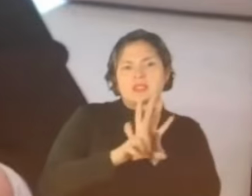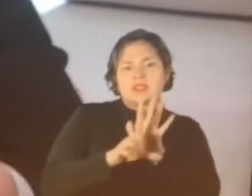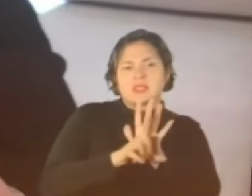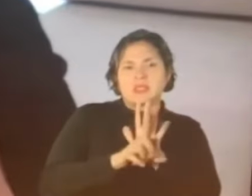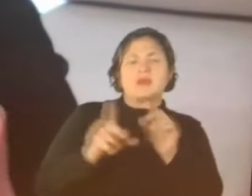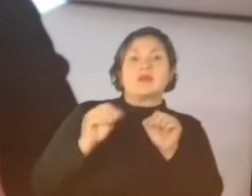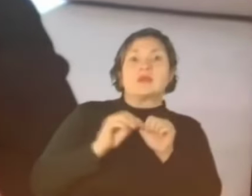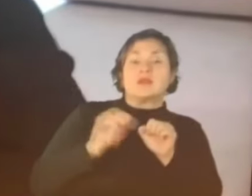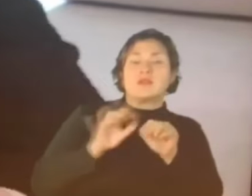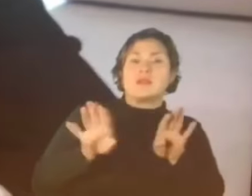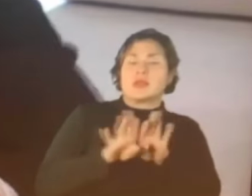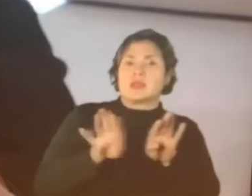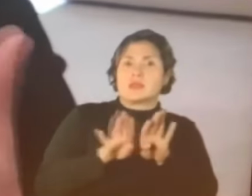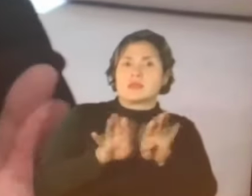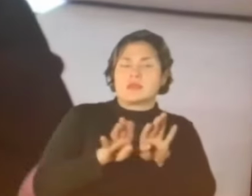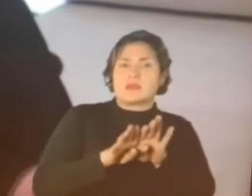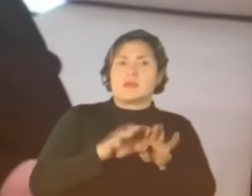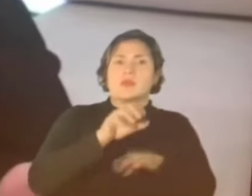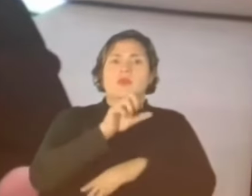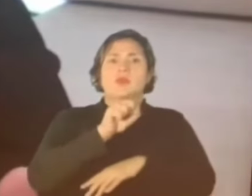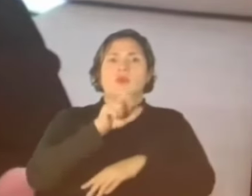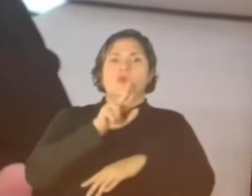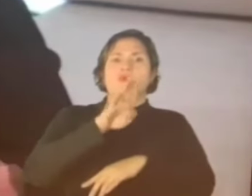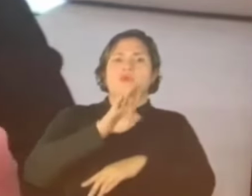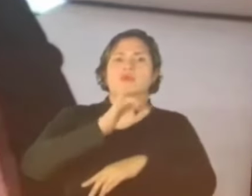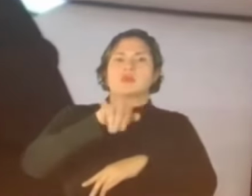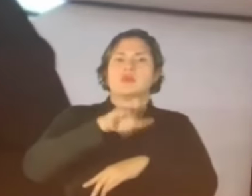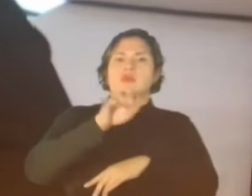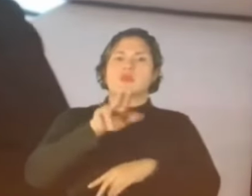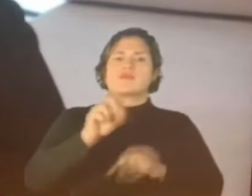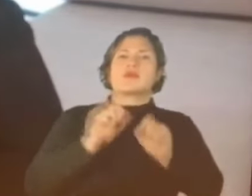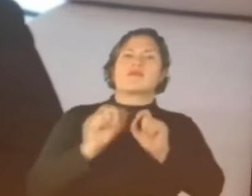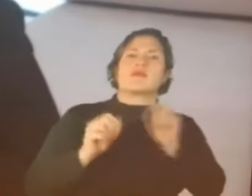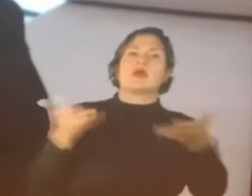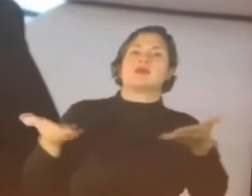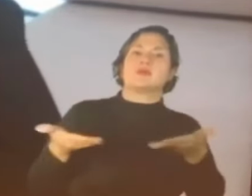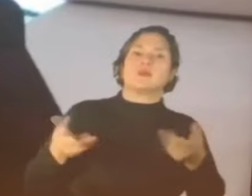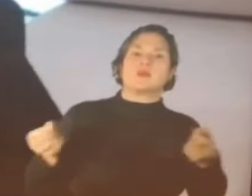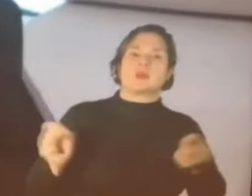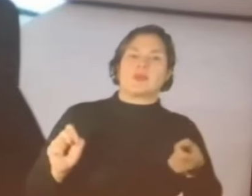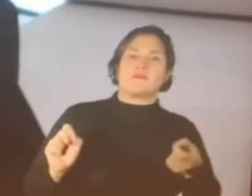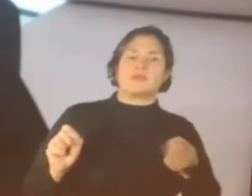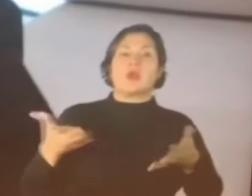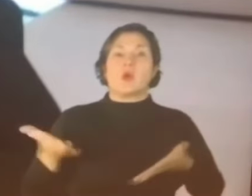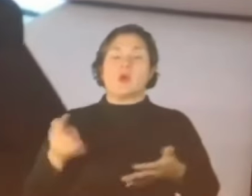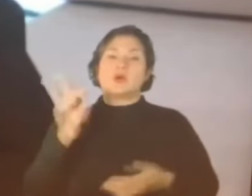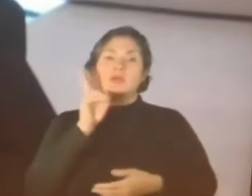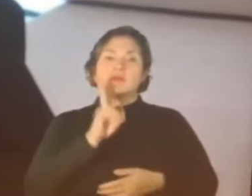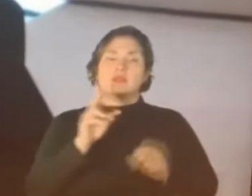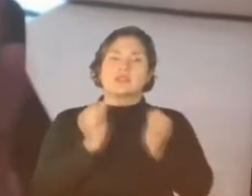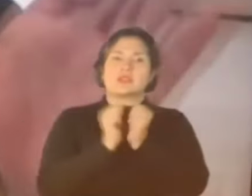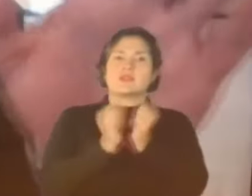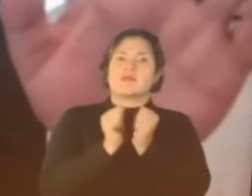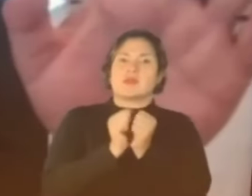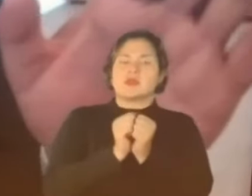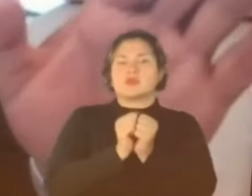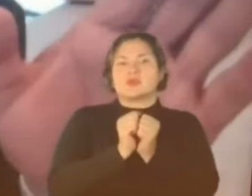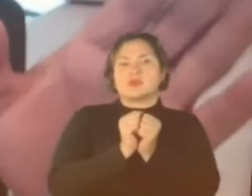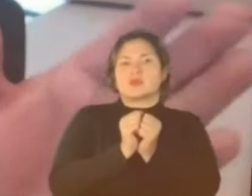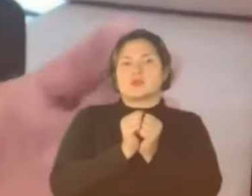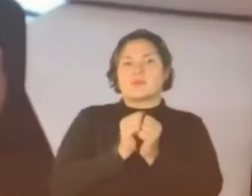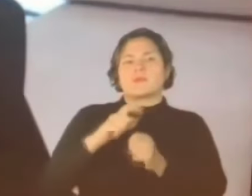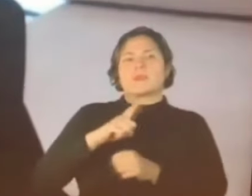forma subjetiva, à mercê de interpretações, o que é que se tem feito? De um lado, a possibilidade, no